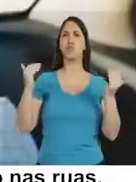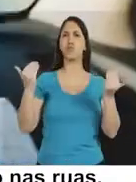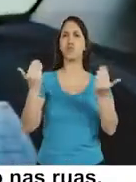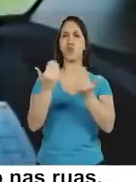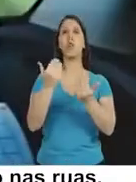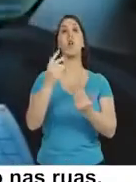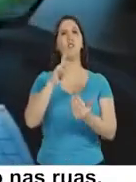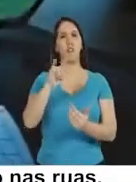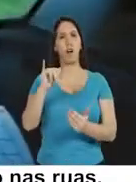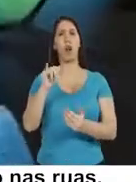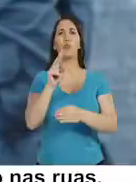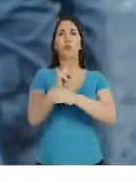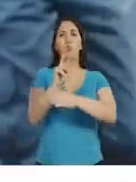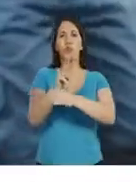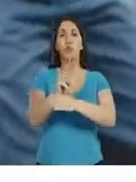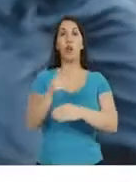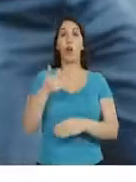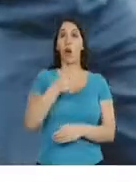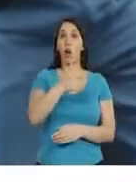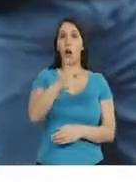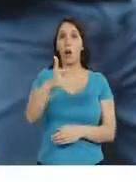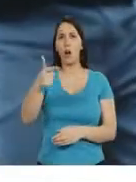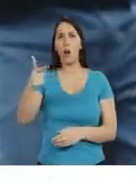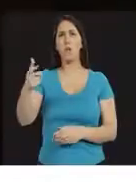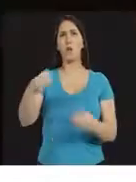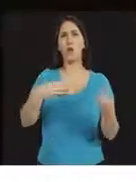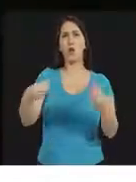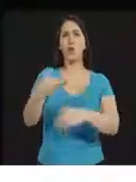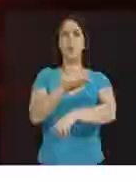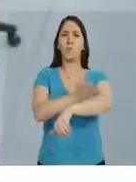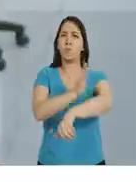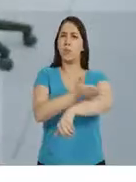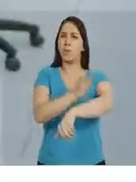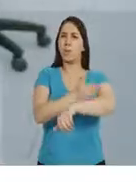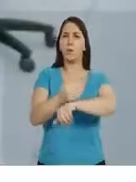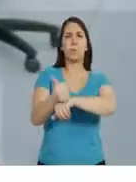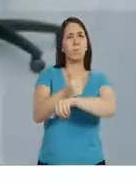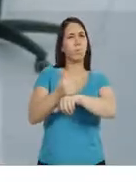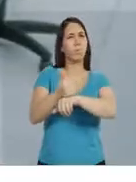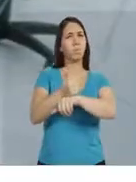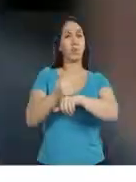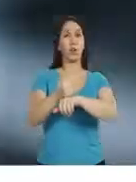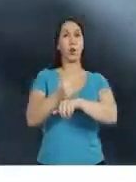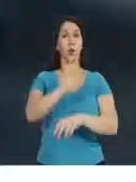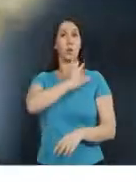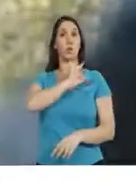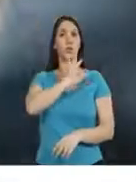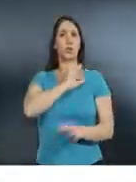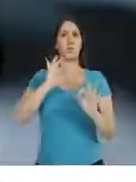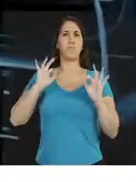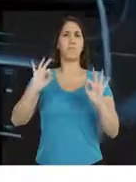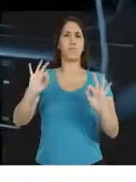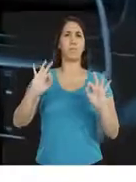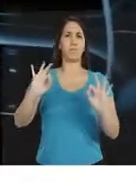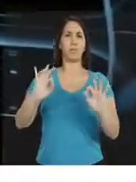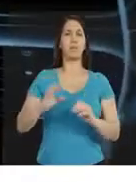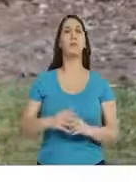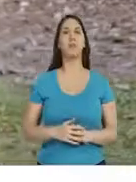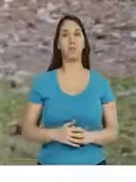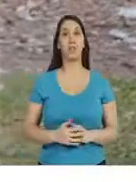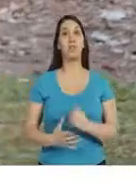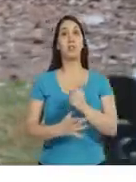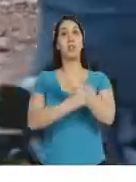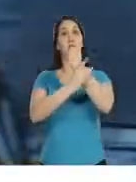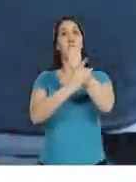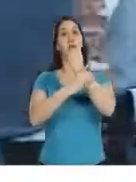veículos que entram em ação nas ruas, disponibilizar os melhores armamentos e oferecer treinamento ultra qualificado. Policiais